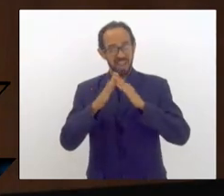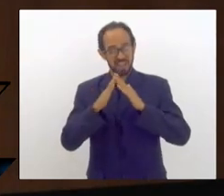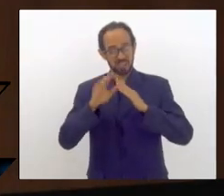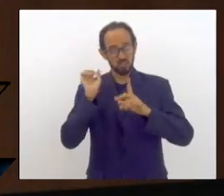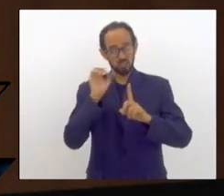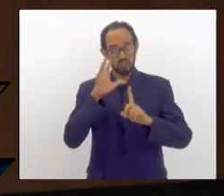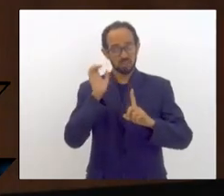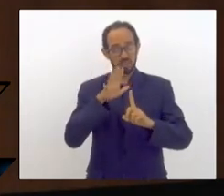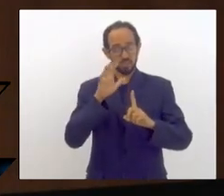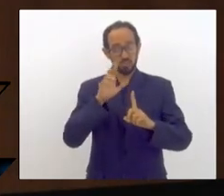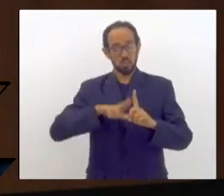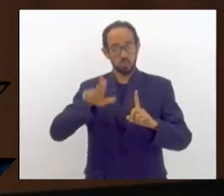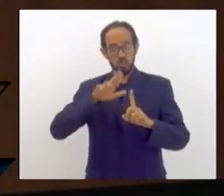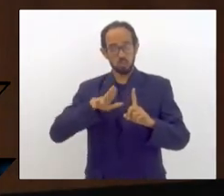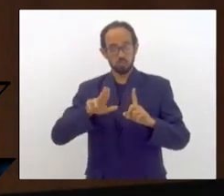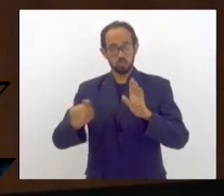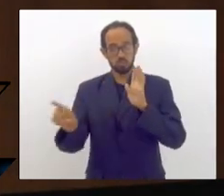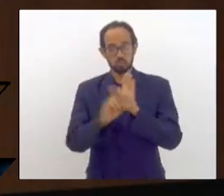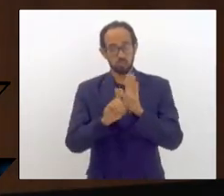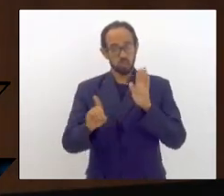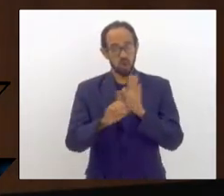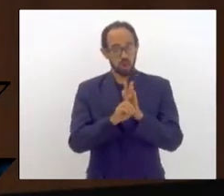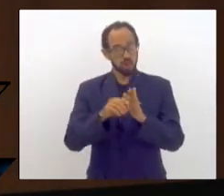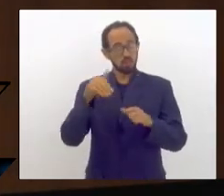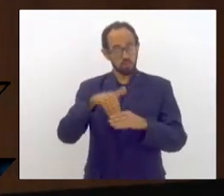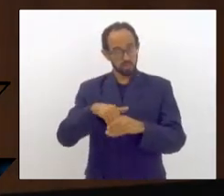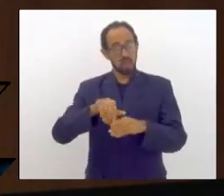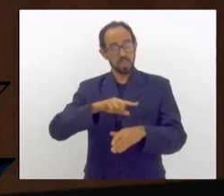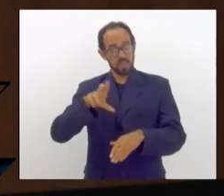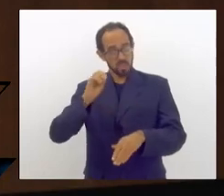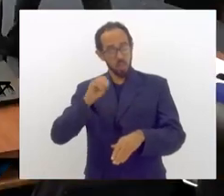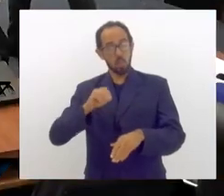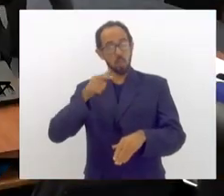drogas. Votei não ontem, voto não hoje. Muito obrigado, presidente.